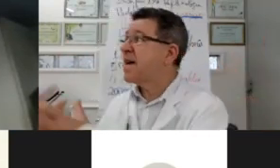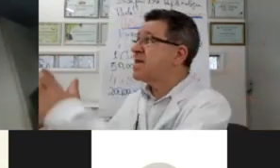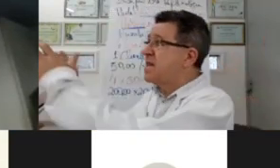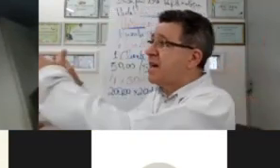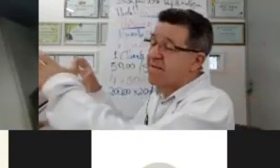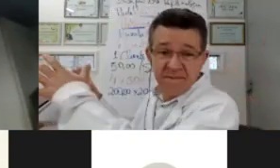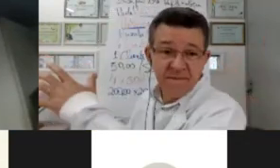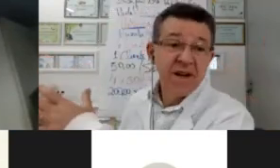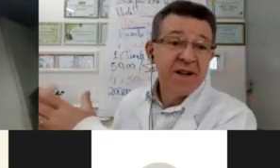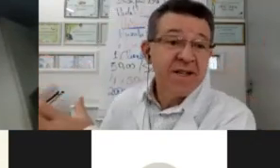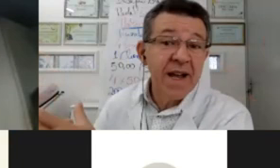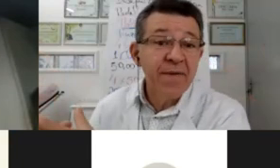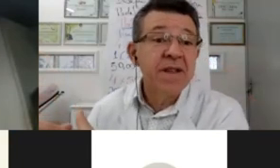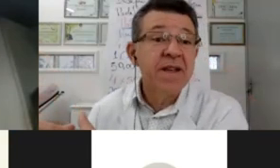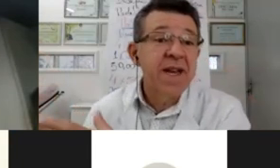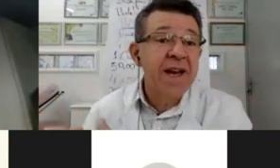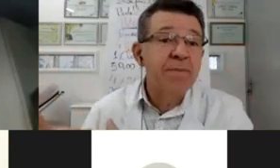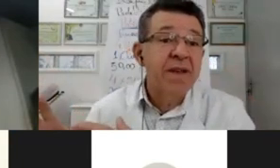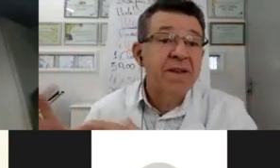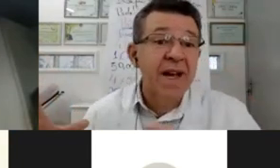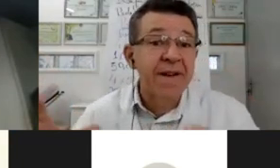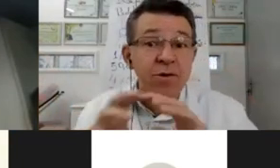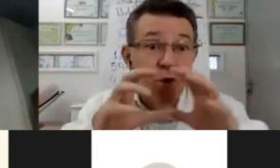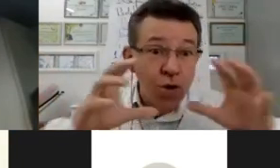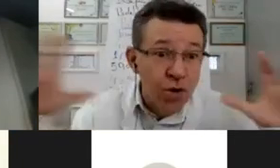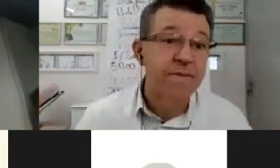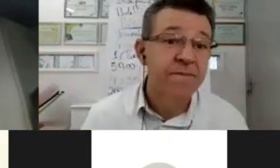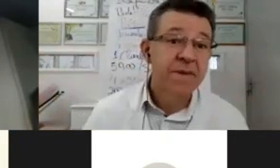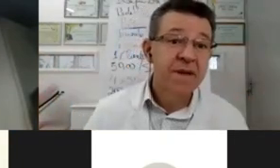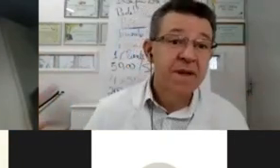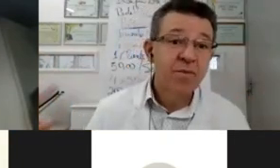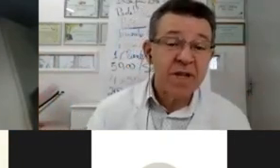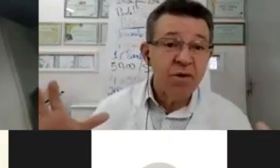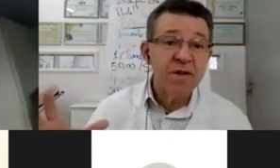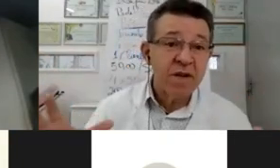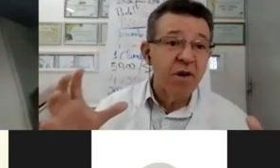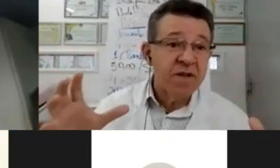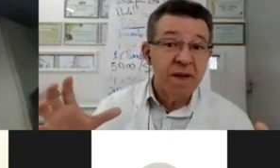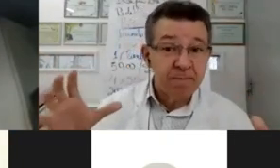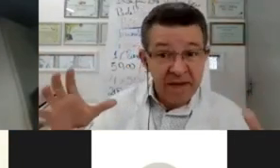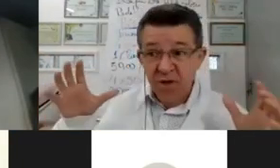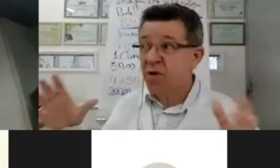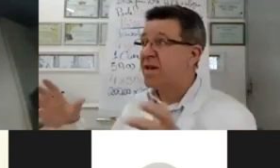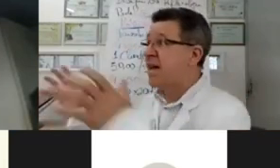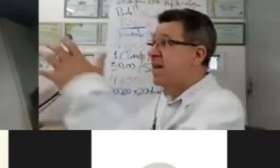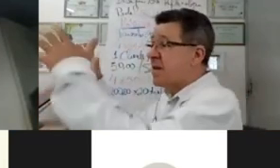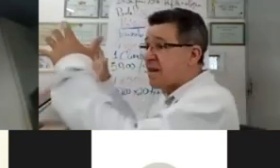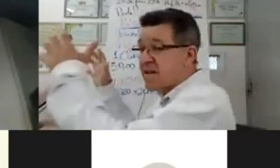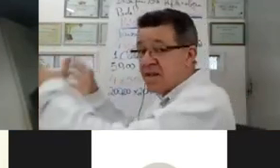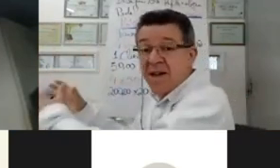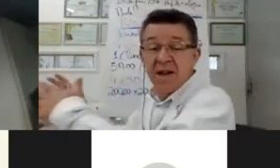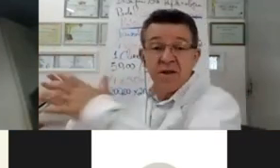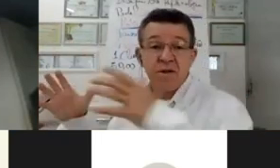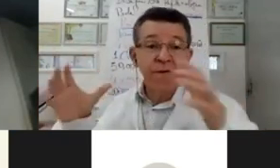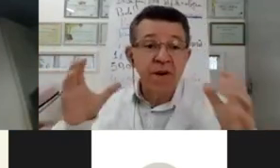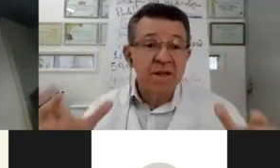da fantasia. Na sala da fantasia, ele pensava tudo. Muita coisa que o Walt Disney pensou na sala da